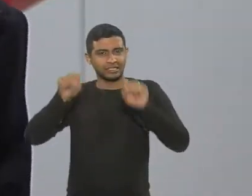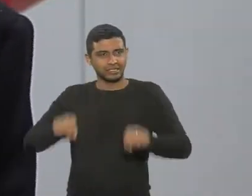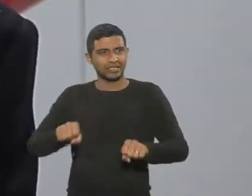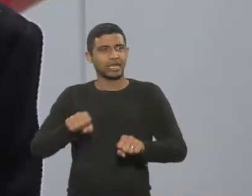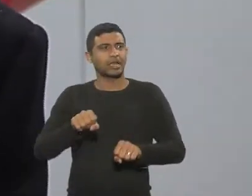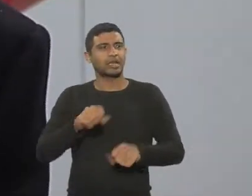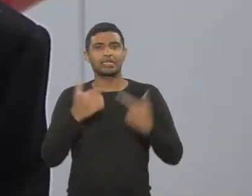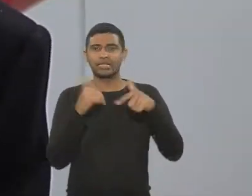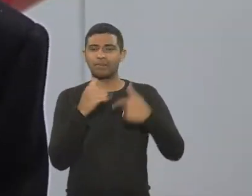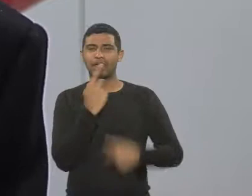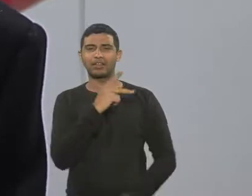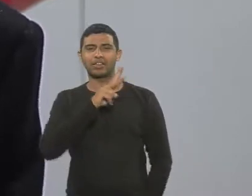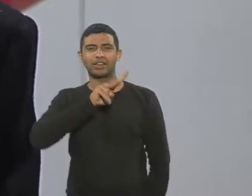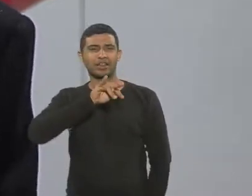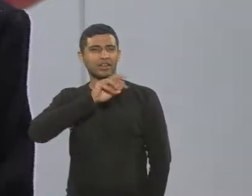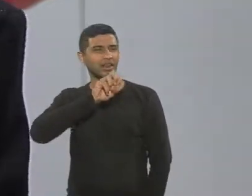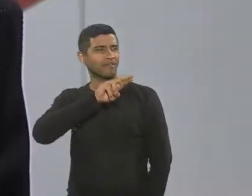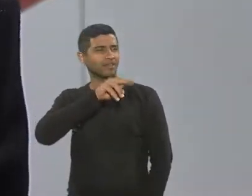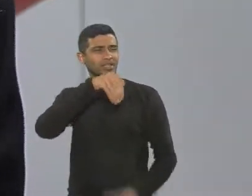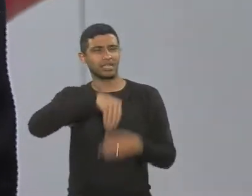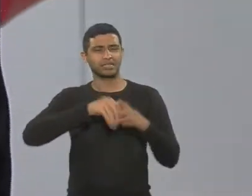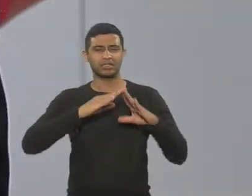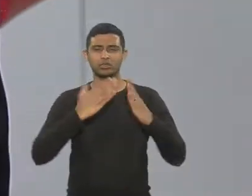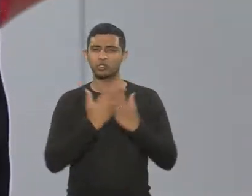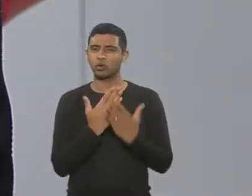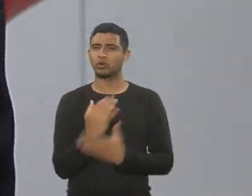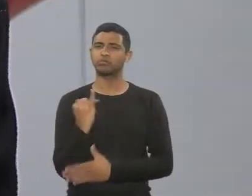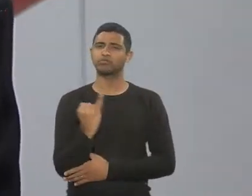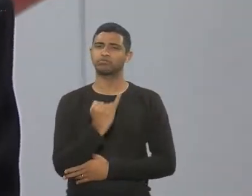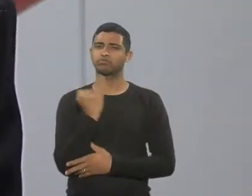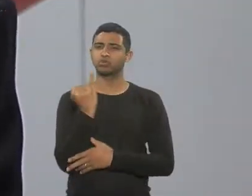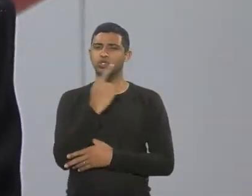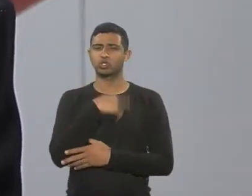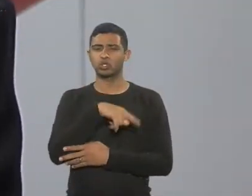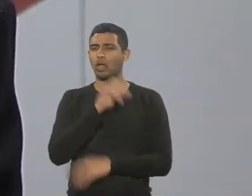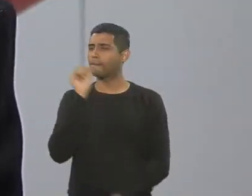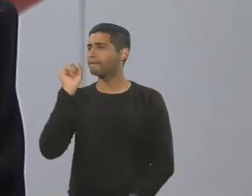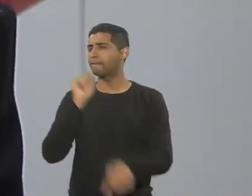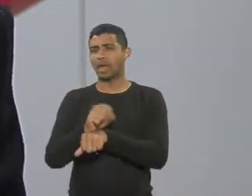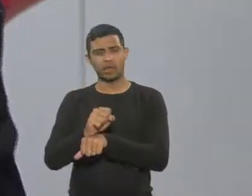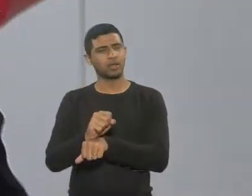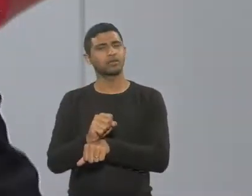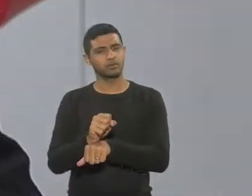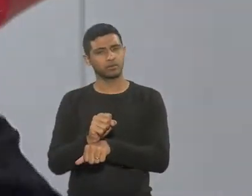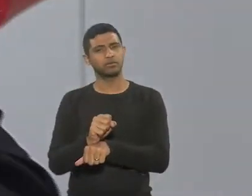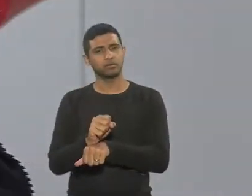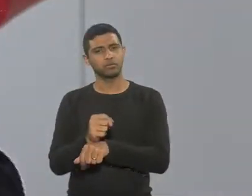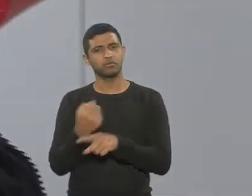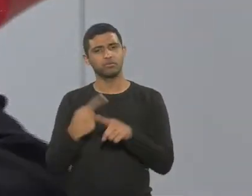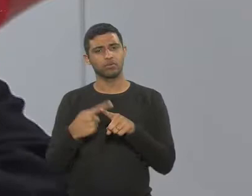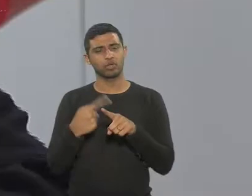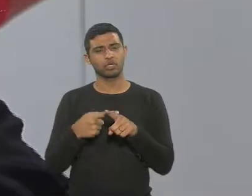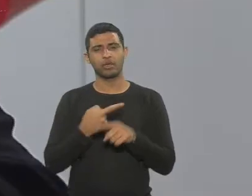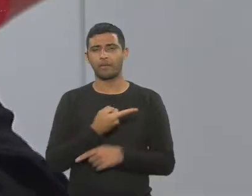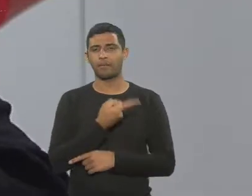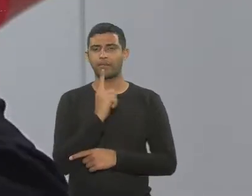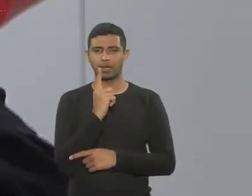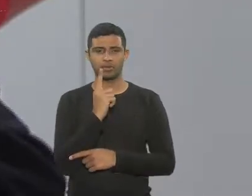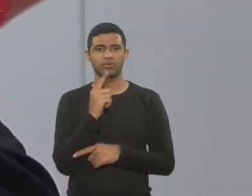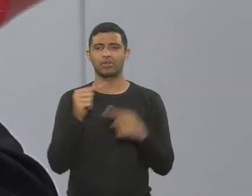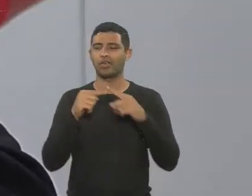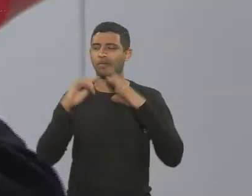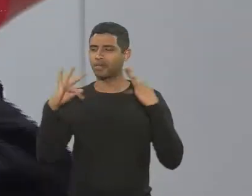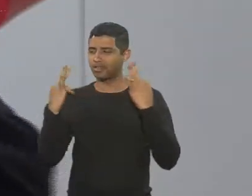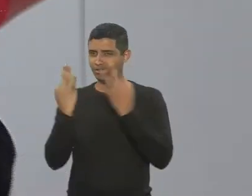trabalho que o Vitor faz na escola dele, assim, ele é fundamental para isso, para a gente combater, né? Assim, porque assim, você tem um primeiro patamar que